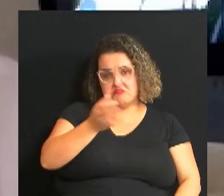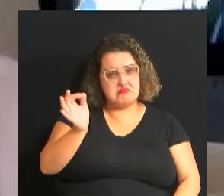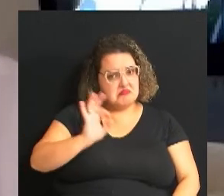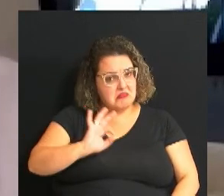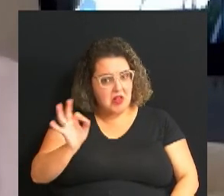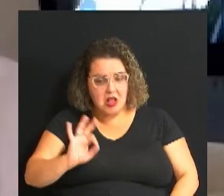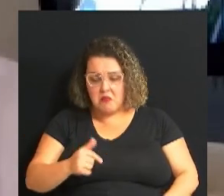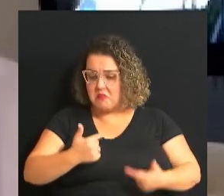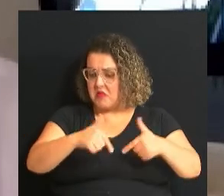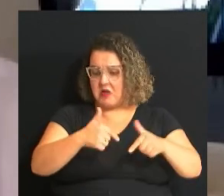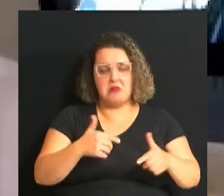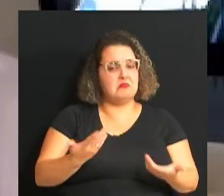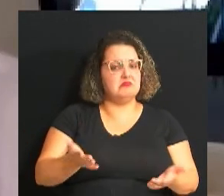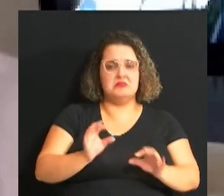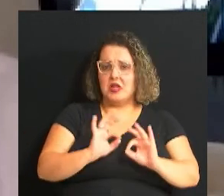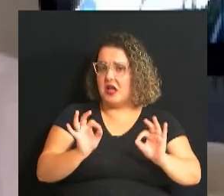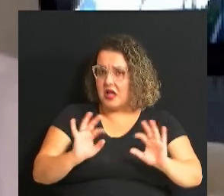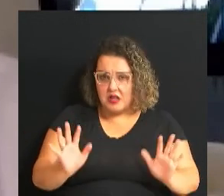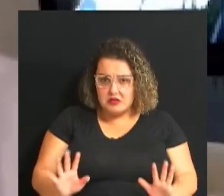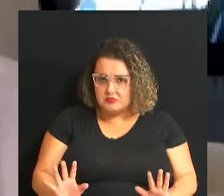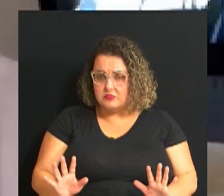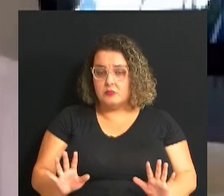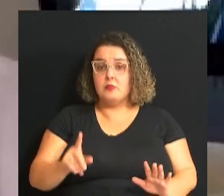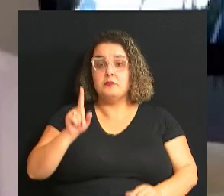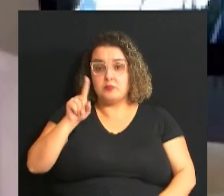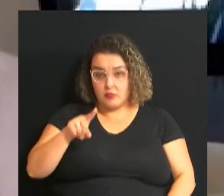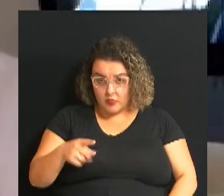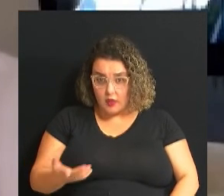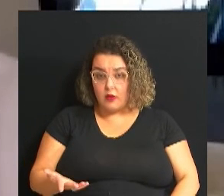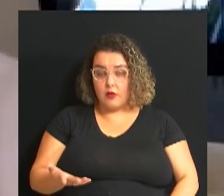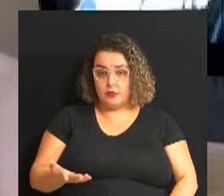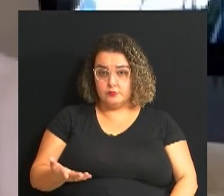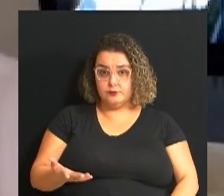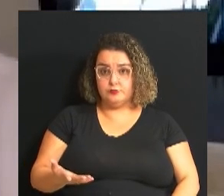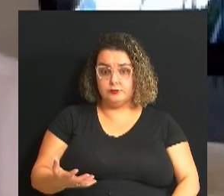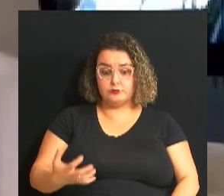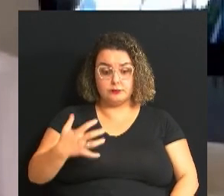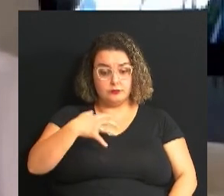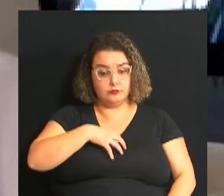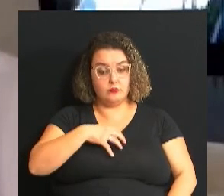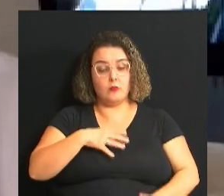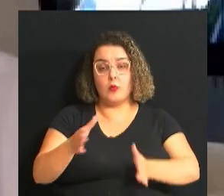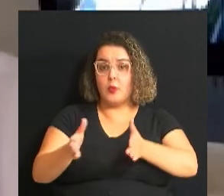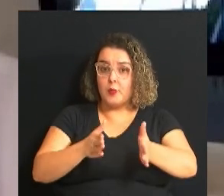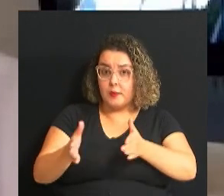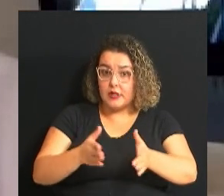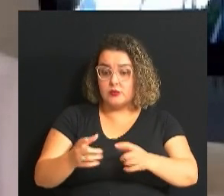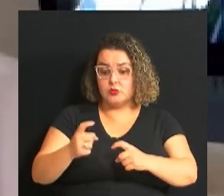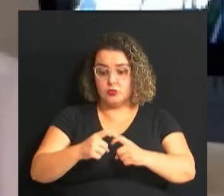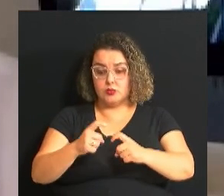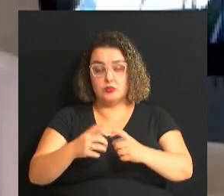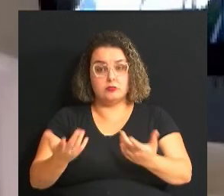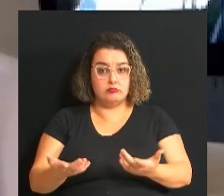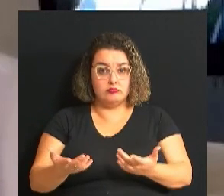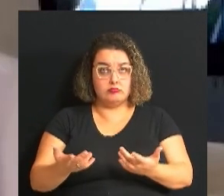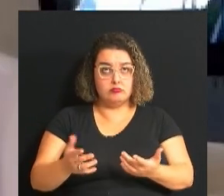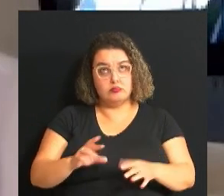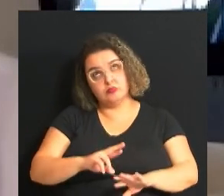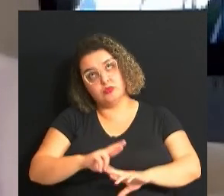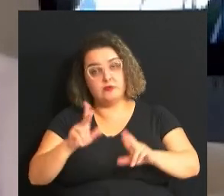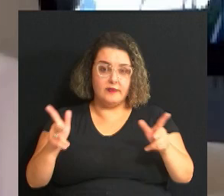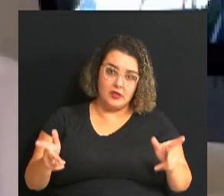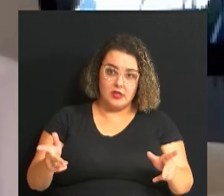seu trabalho por causa disso. E isso é uma situação médica de exceção, que